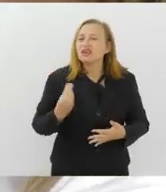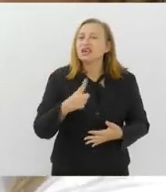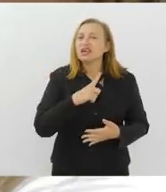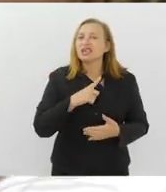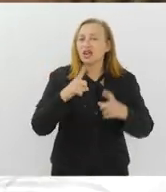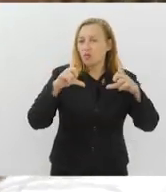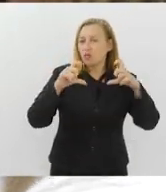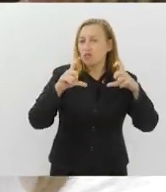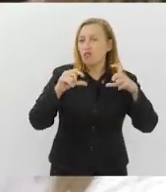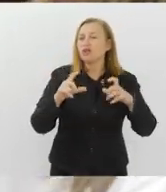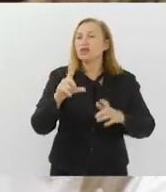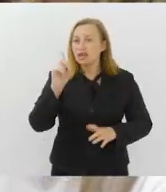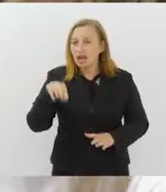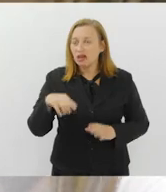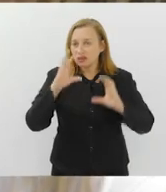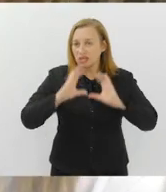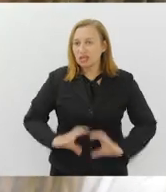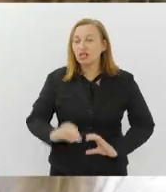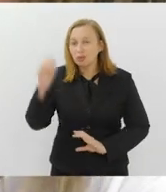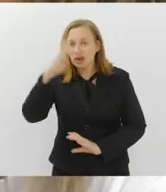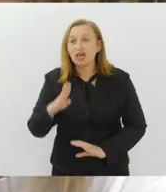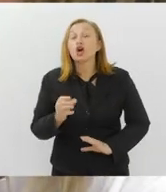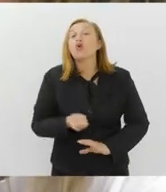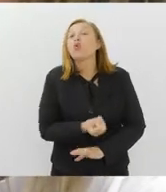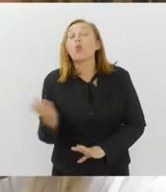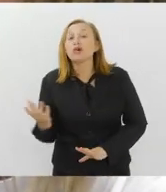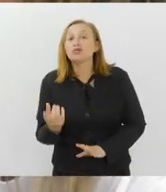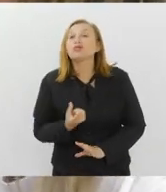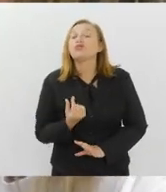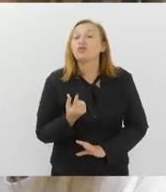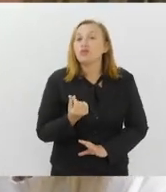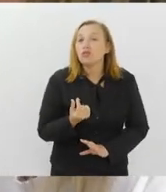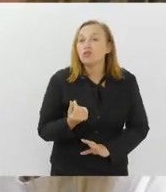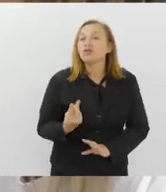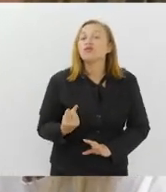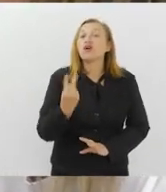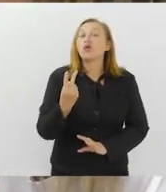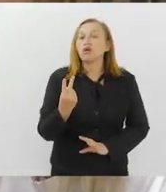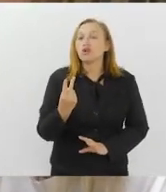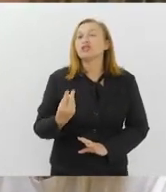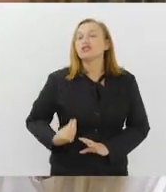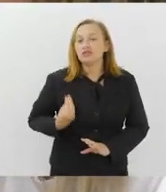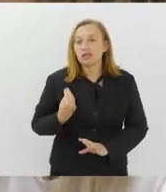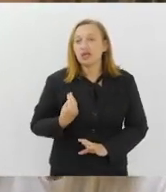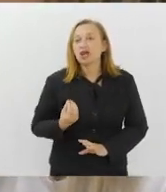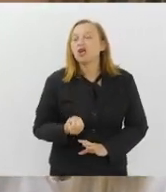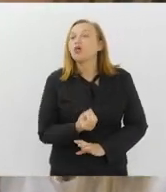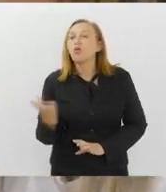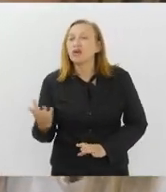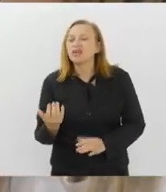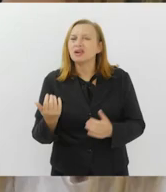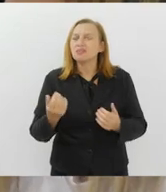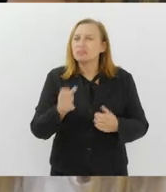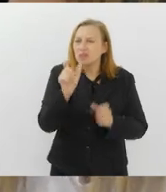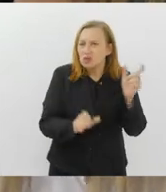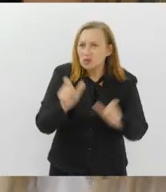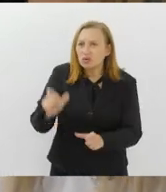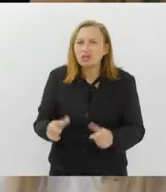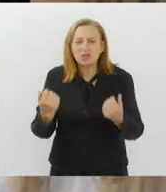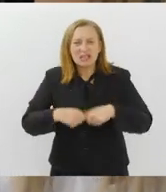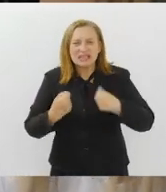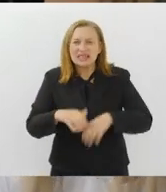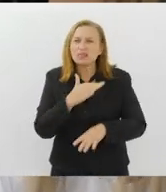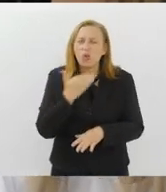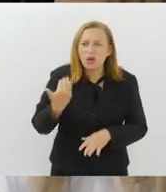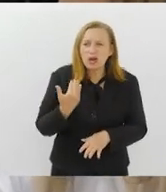cidadão brasileiro? Essa é a pergunta. Quanto vale uma vida dessa? Quantas pessoas vão ter que morrer para